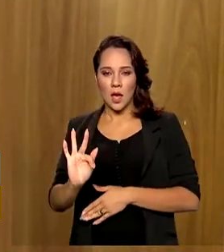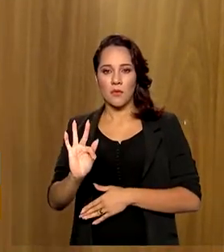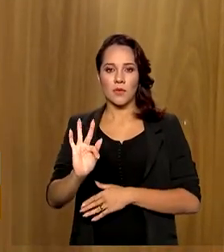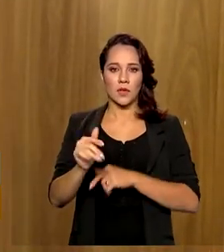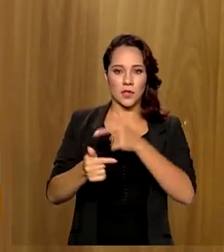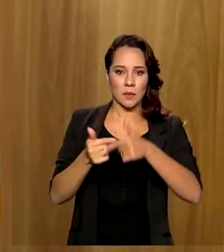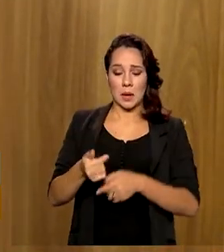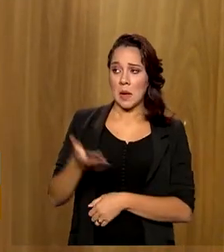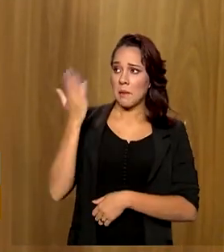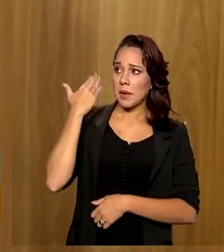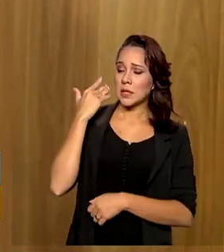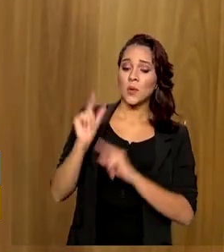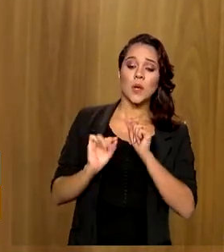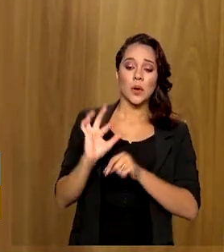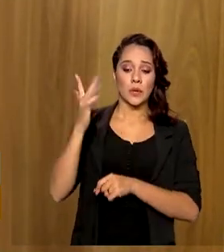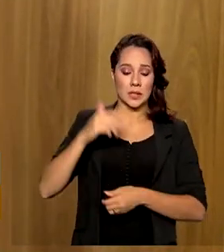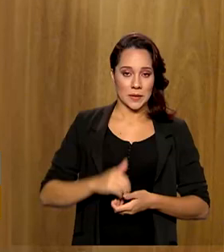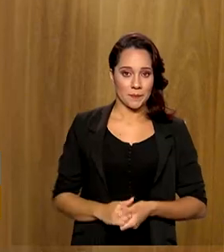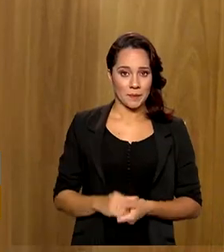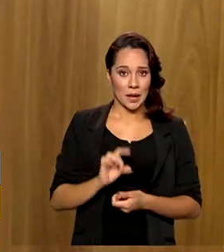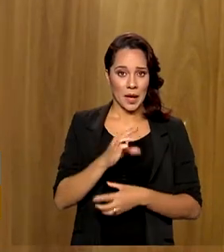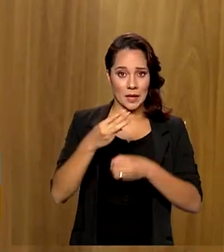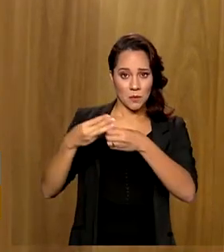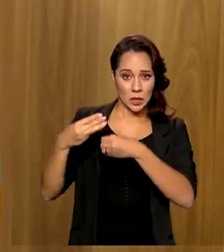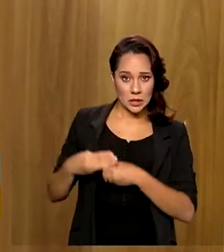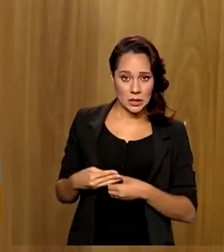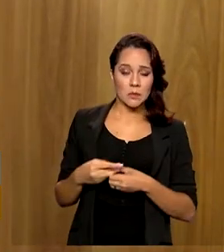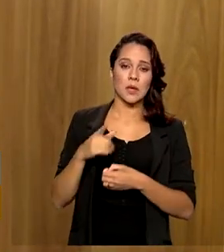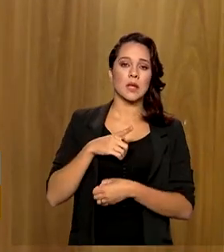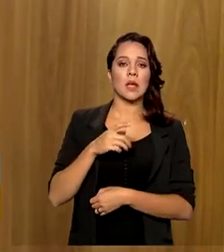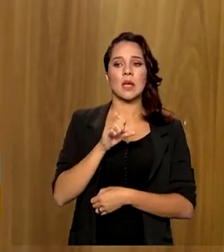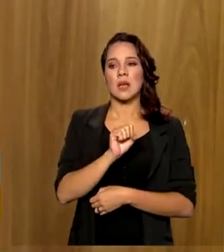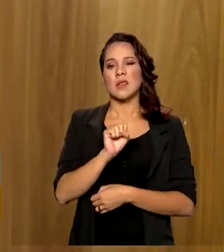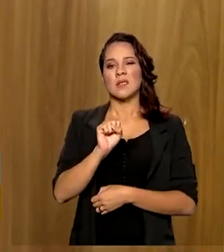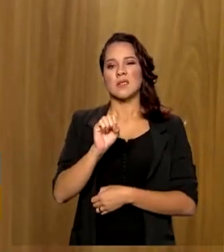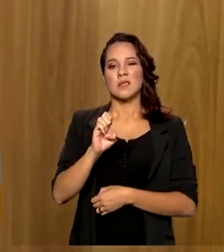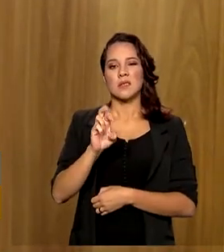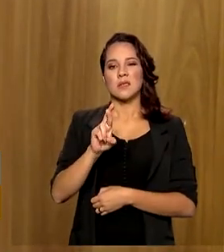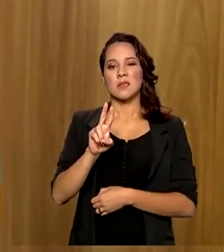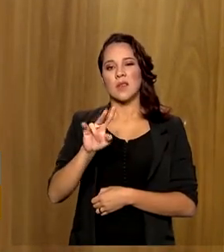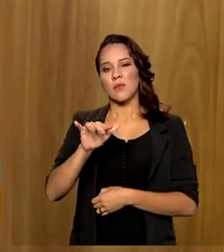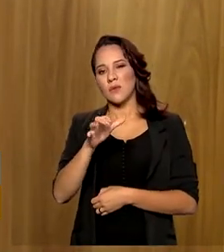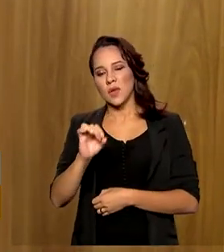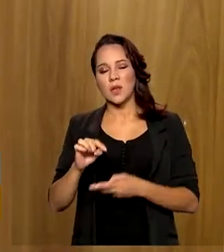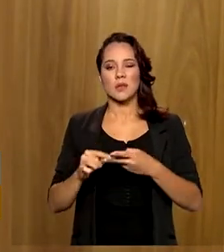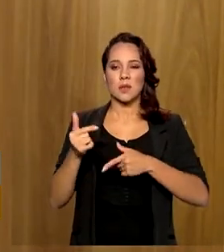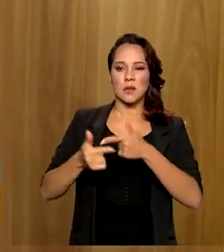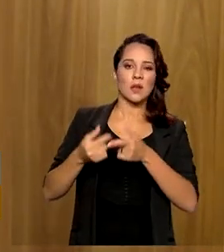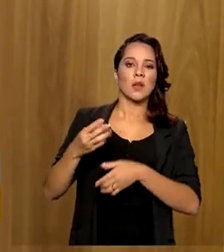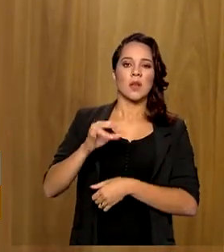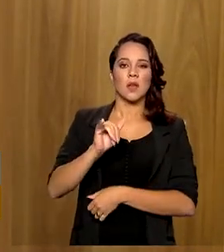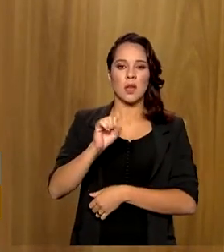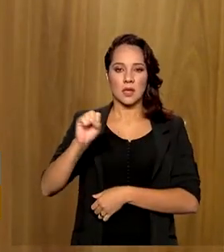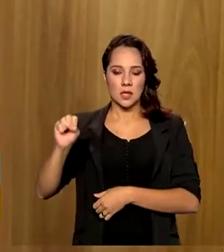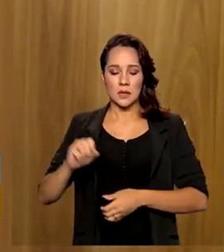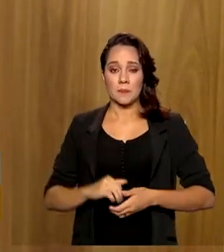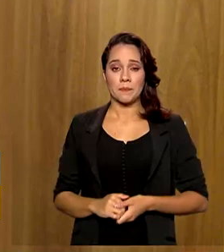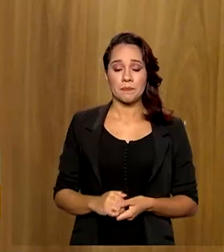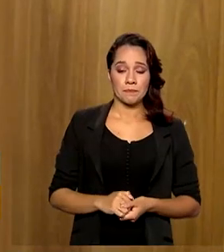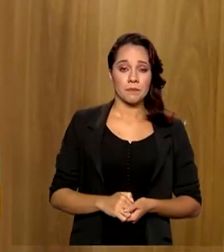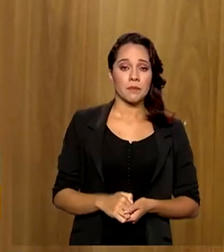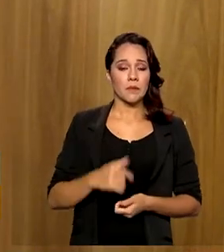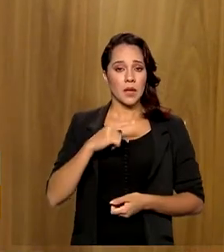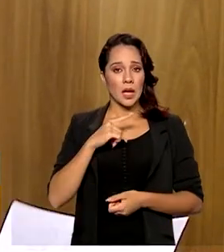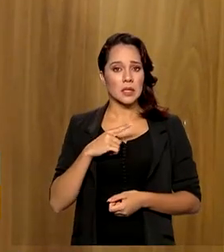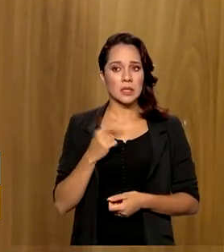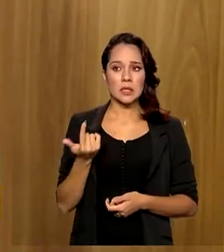que é que acontecia antes? Cada município que cobra o ISS, serviço, o imposto municipal incidente é justamente o ISS. E aí você tinha